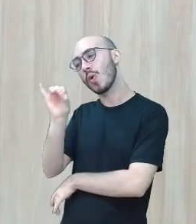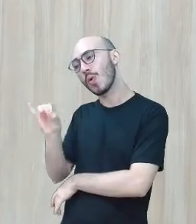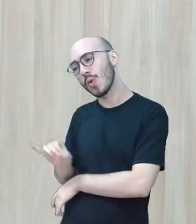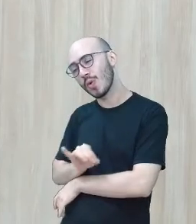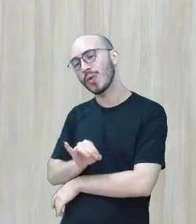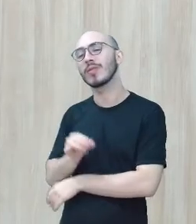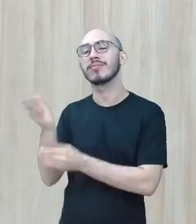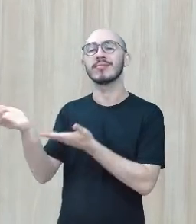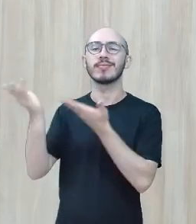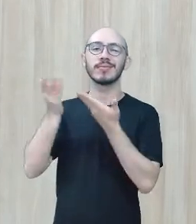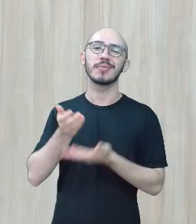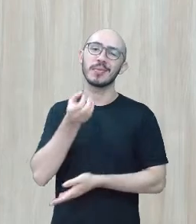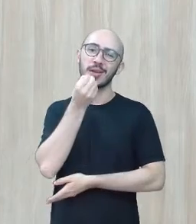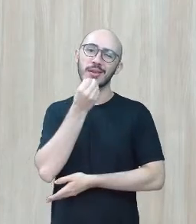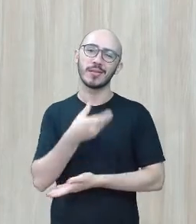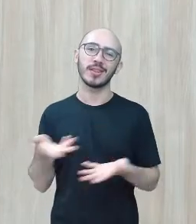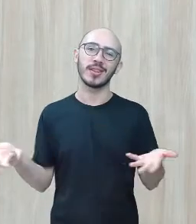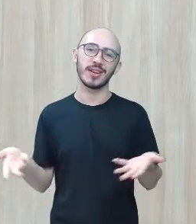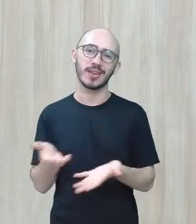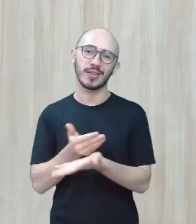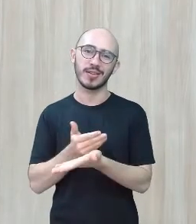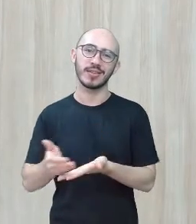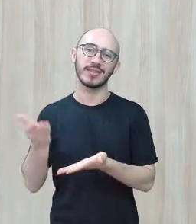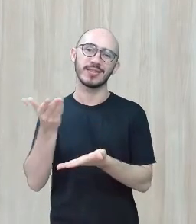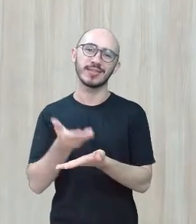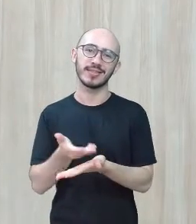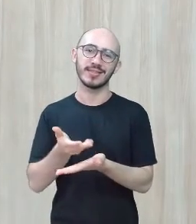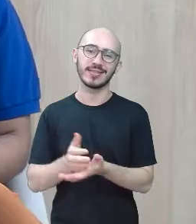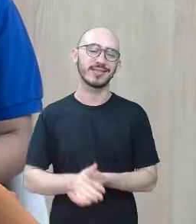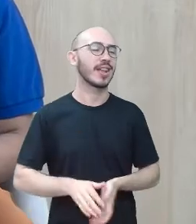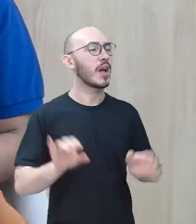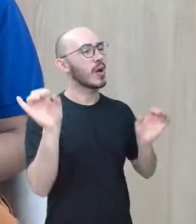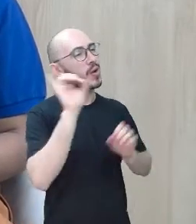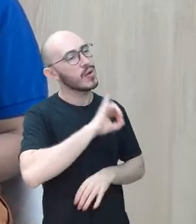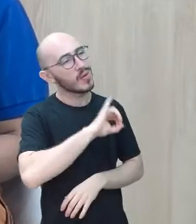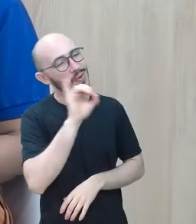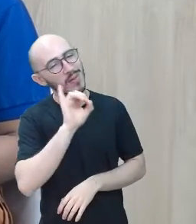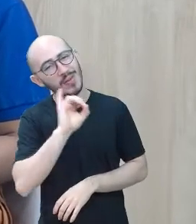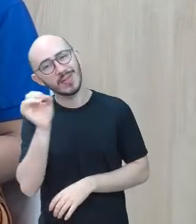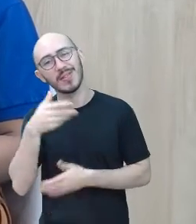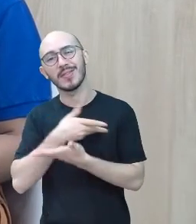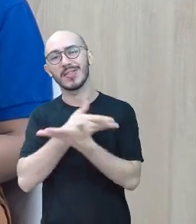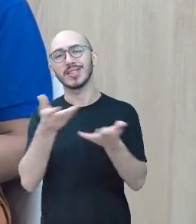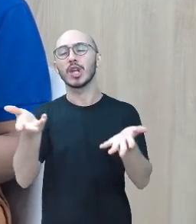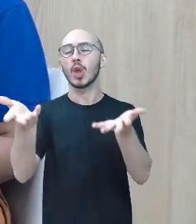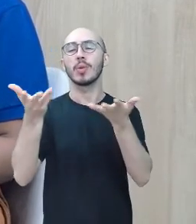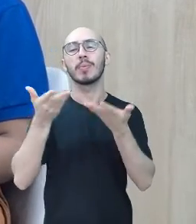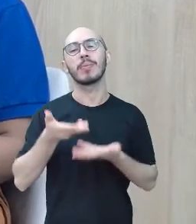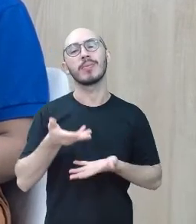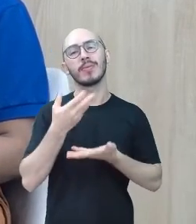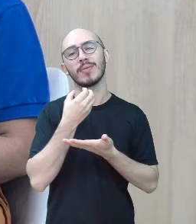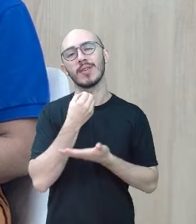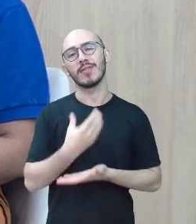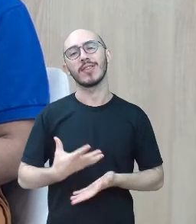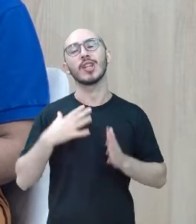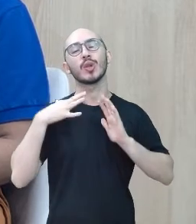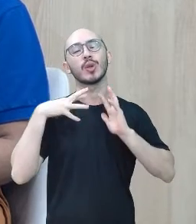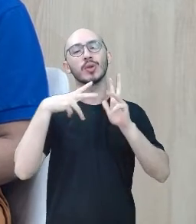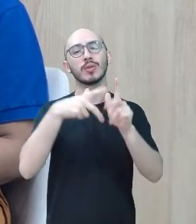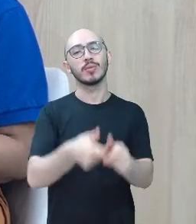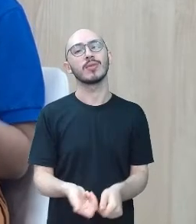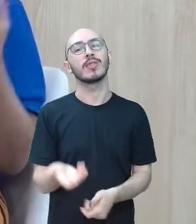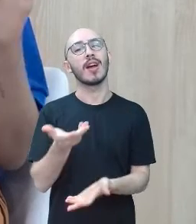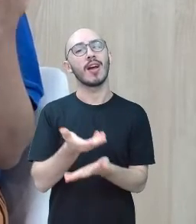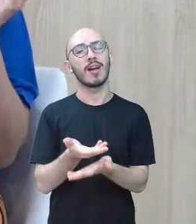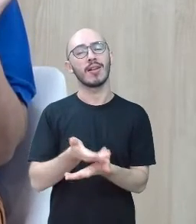um bem-vinda, antes da gente começar a nossa aula. Oi, gente! Sejam todos bem-vindos à aula de língua portuguesa,